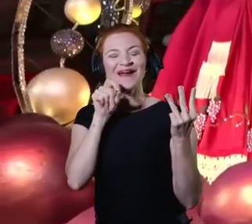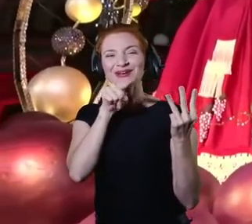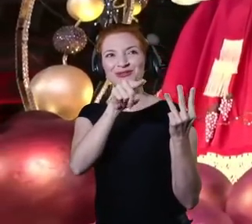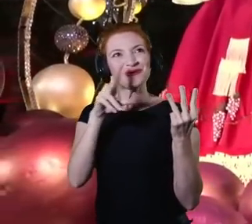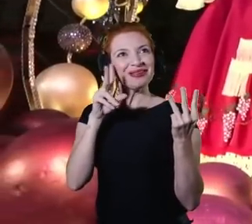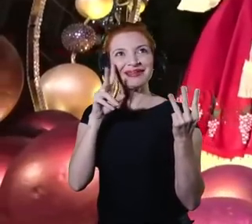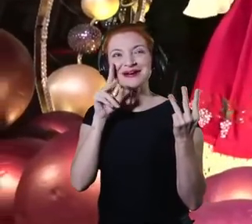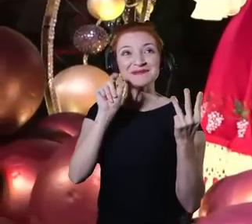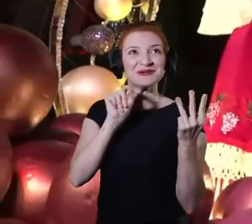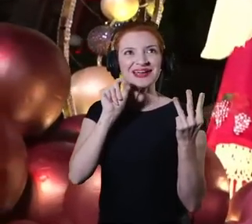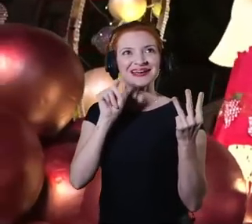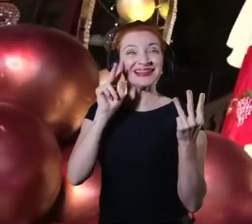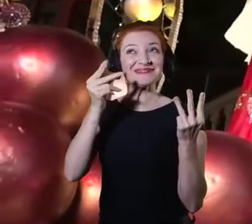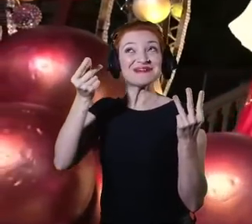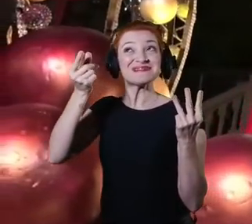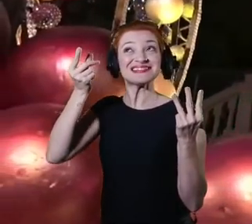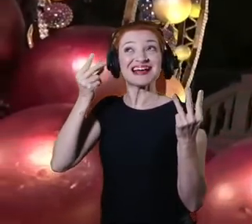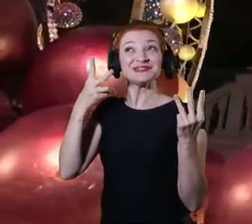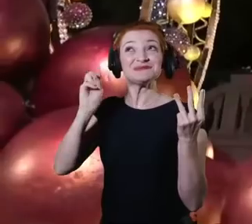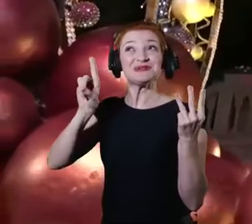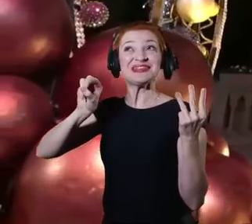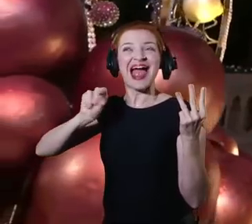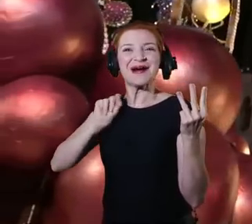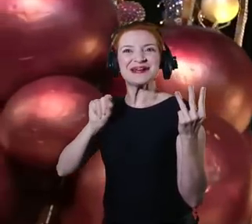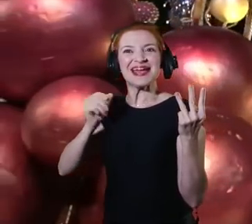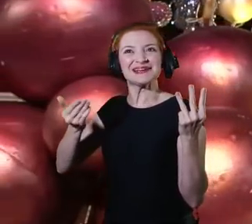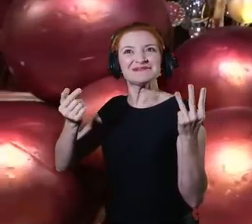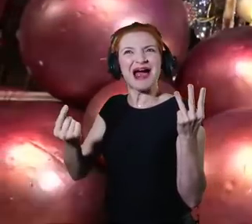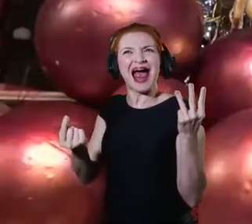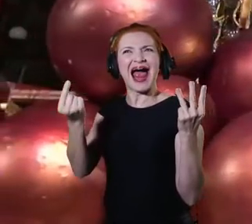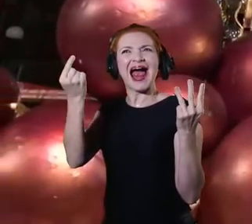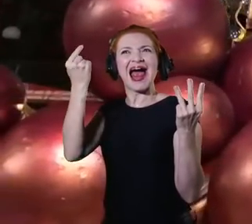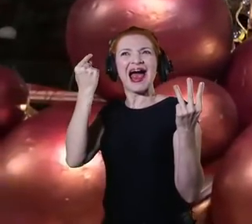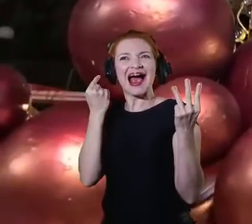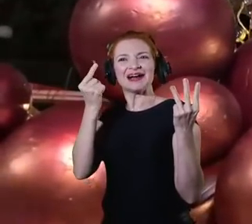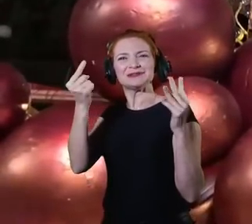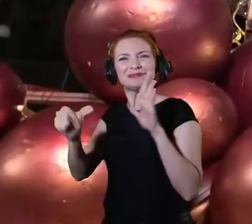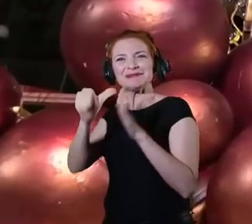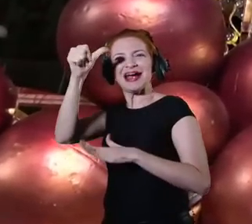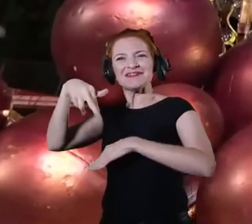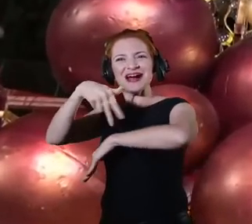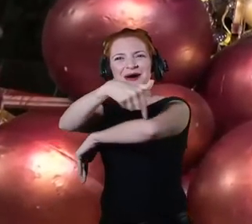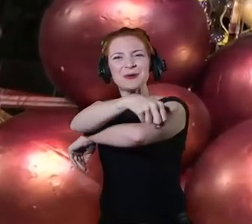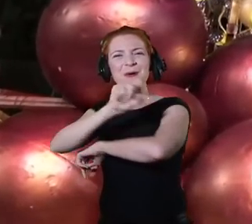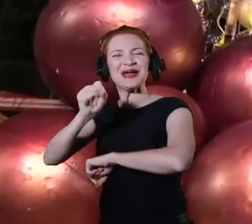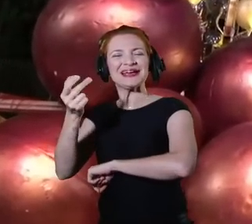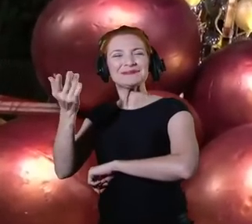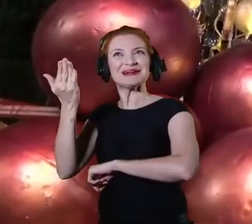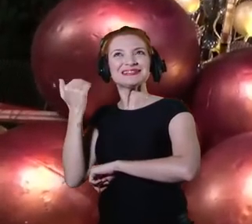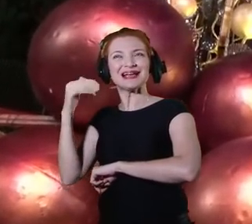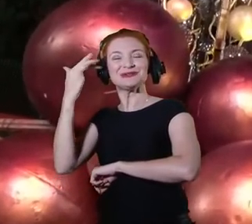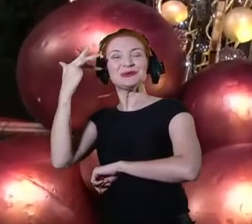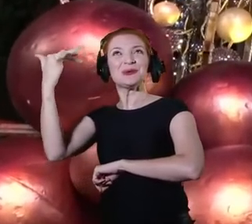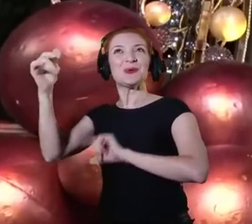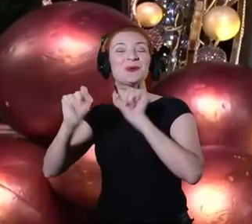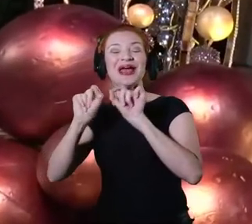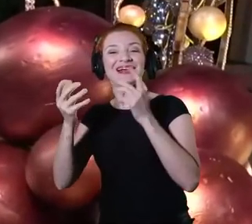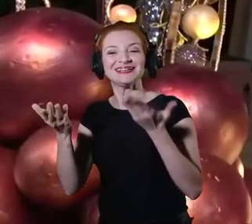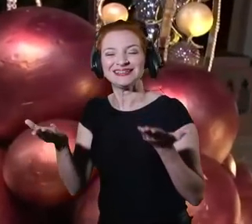você volta lá para 2010, o teu primeiro desfile, o que que batia no coração, o que que passava na mente, Kátia?